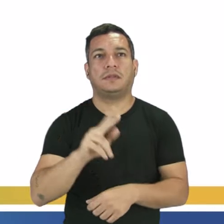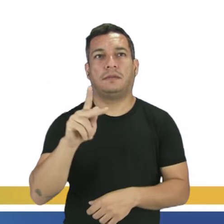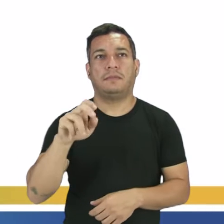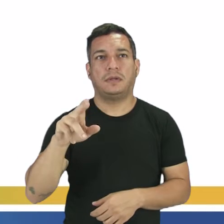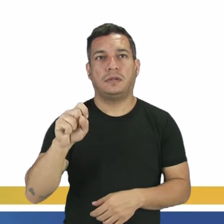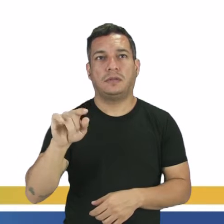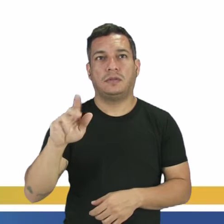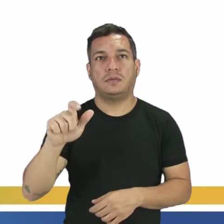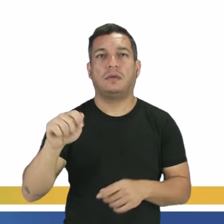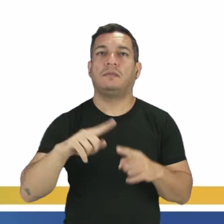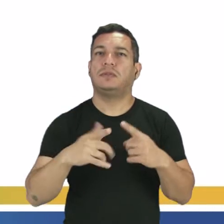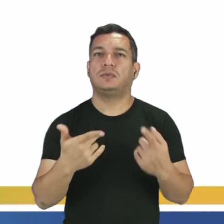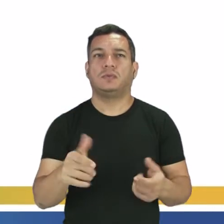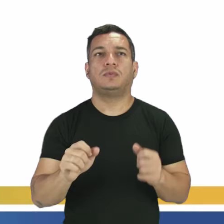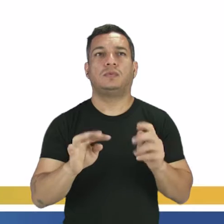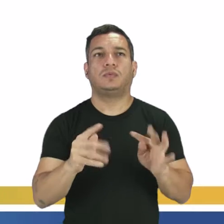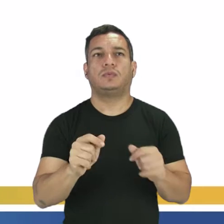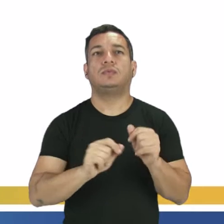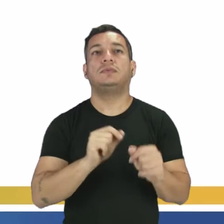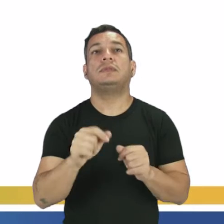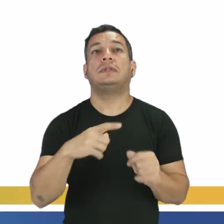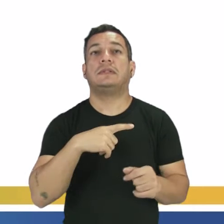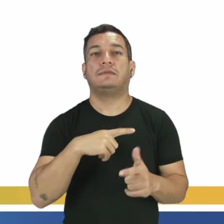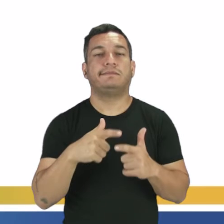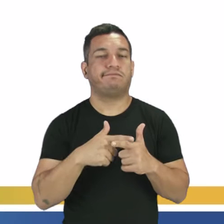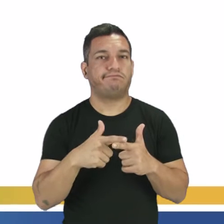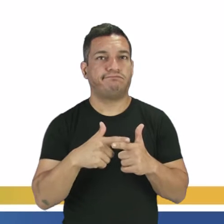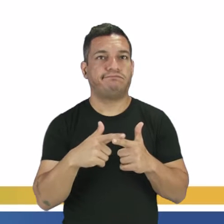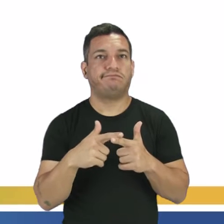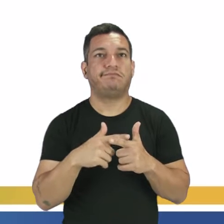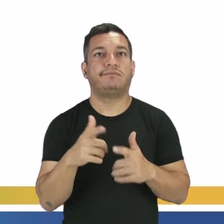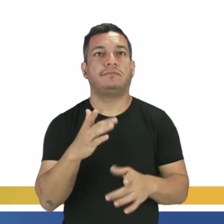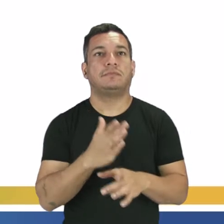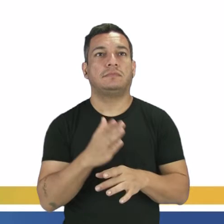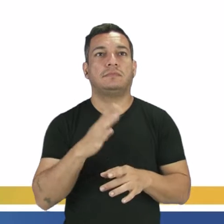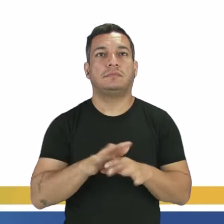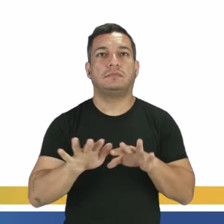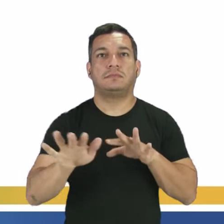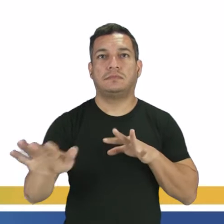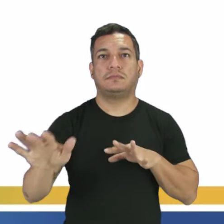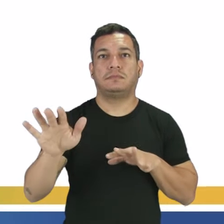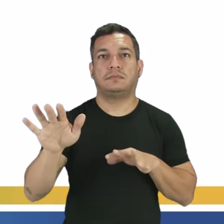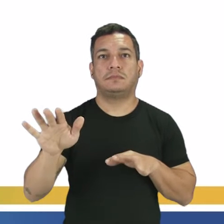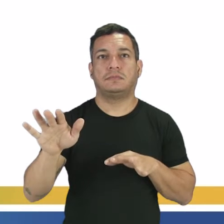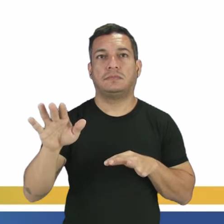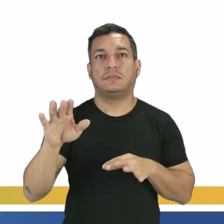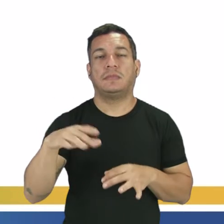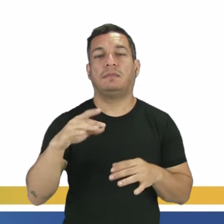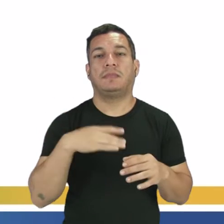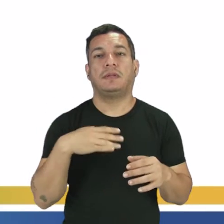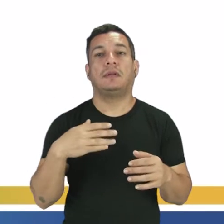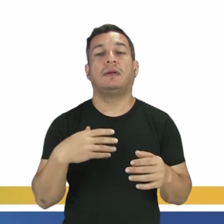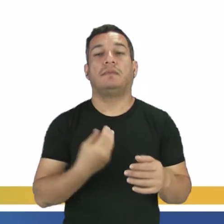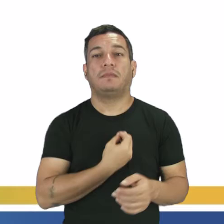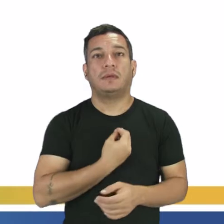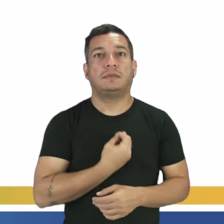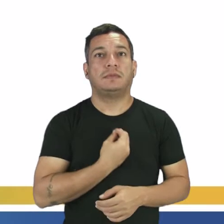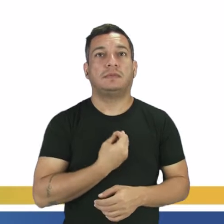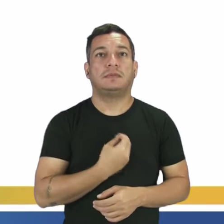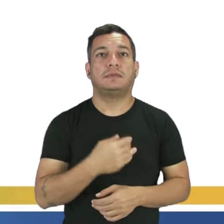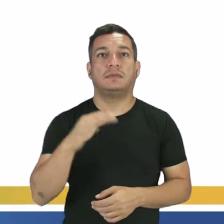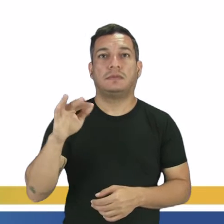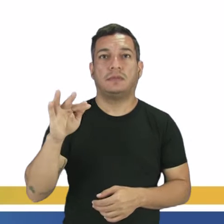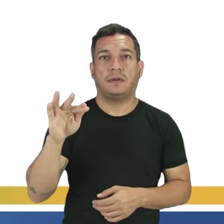foram sufocadas pelas tropas austríacas e pela intervenção francesa. A unificação